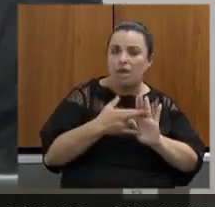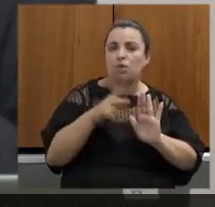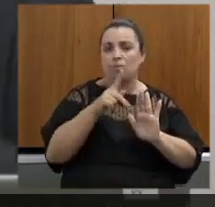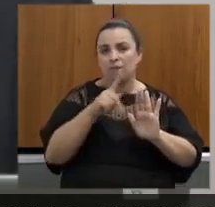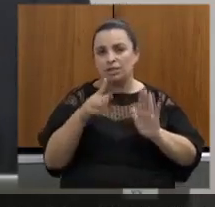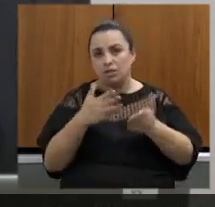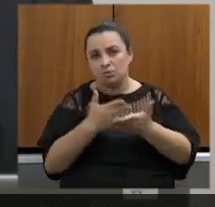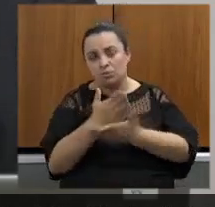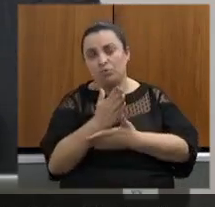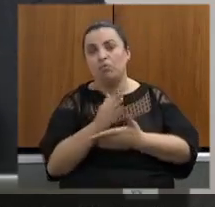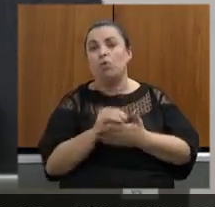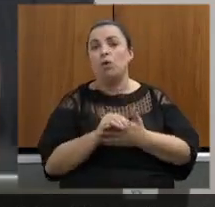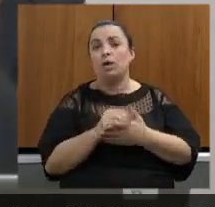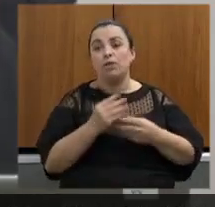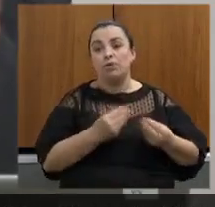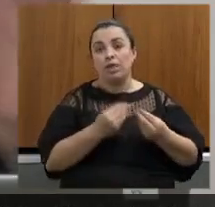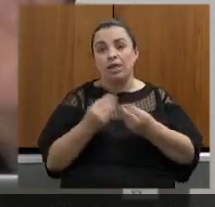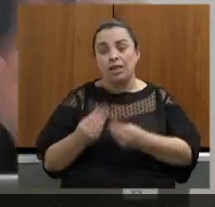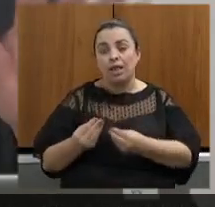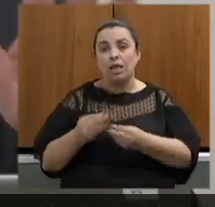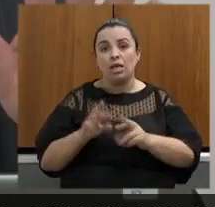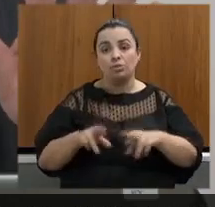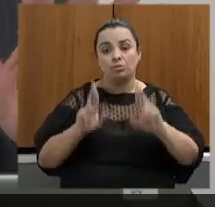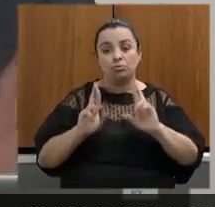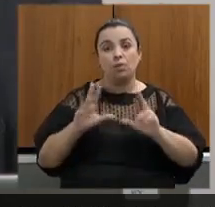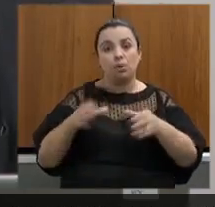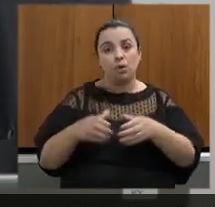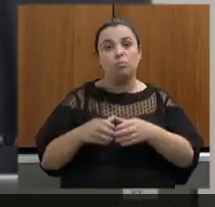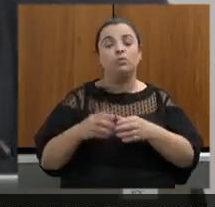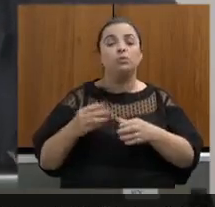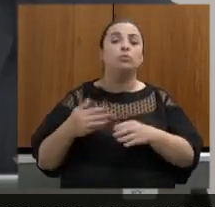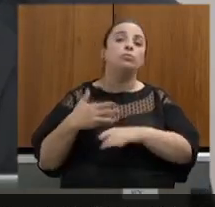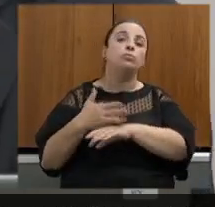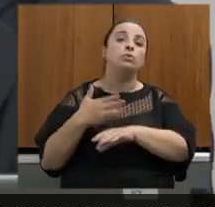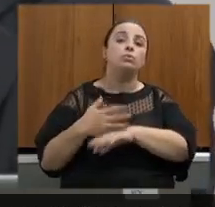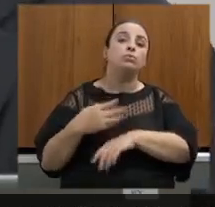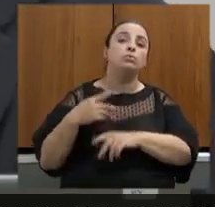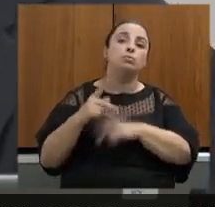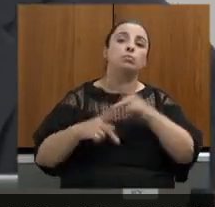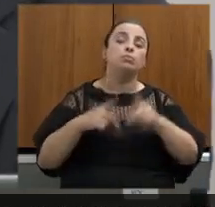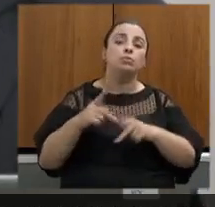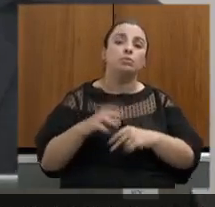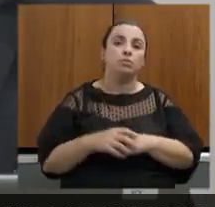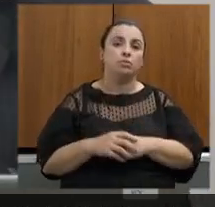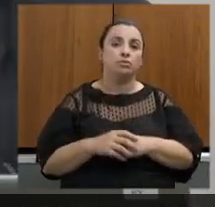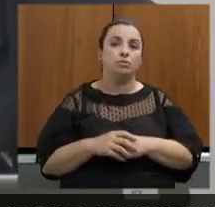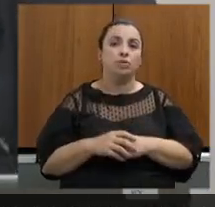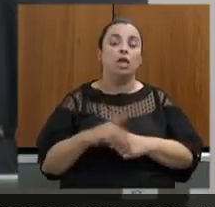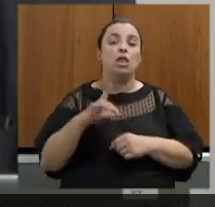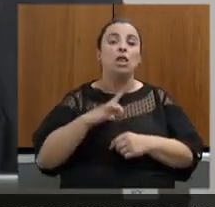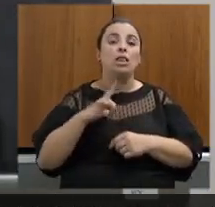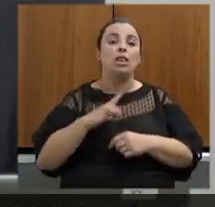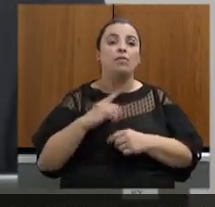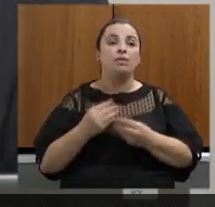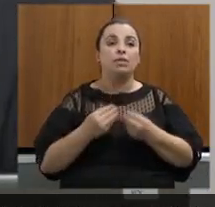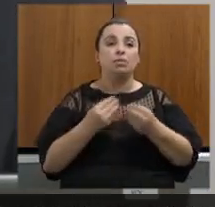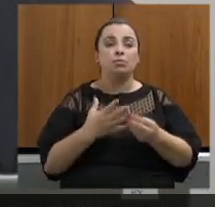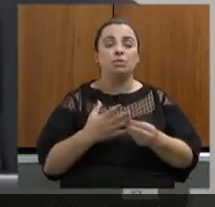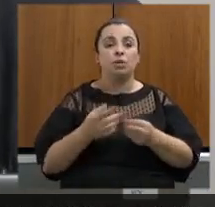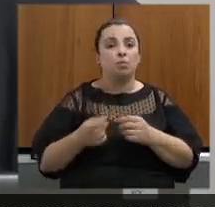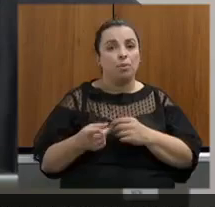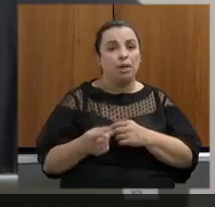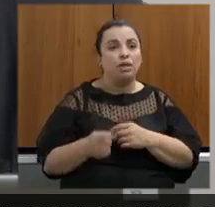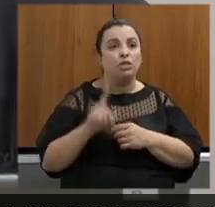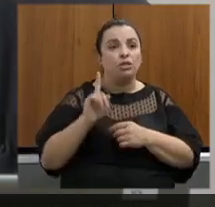comissão de Participação Popular Então são dois focos Oi aqui é atribuição permanente que é